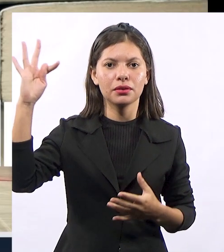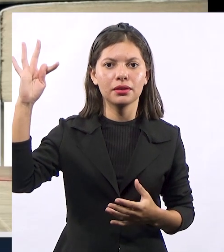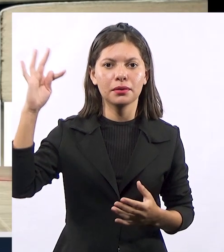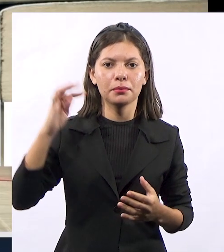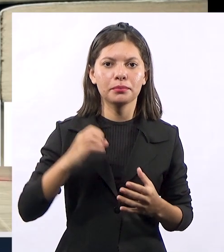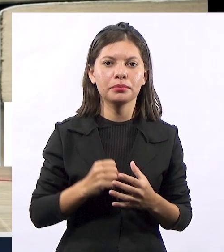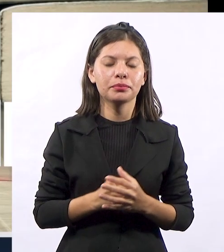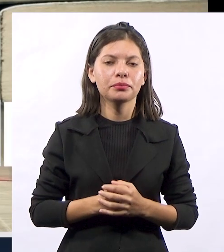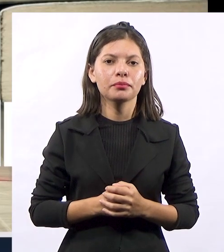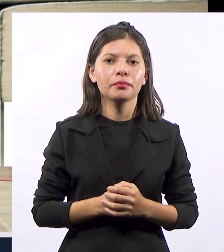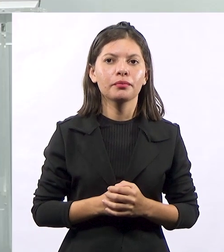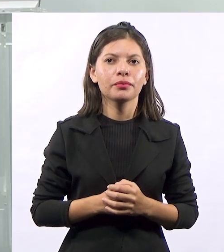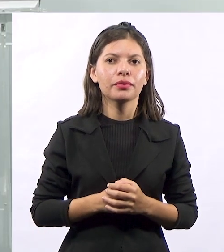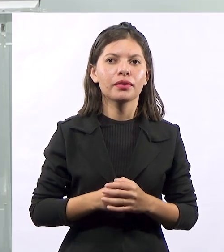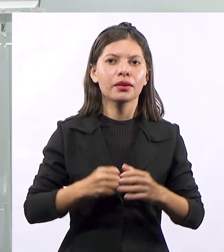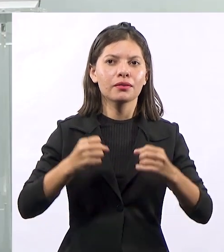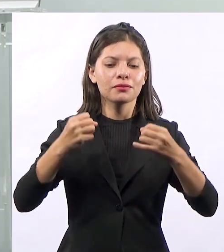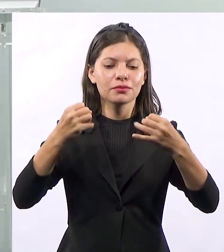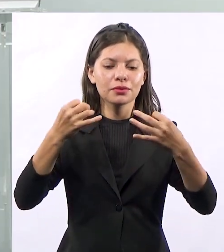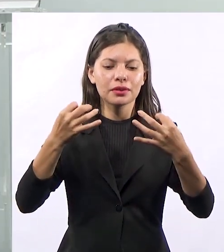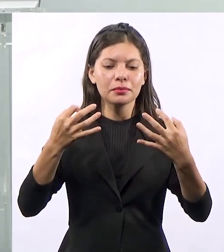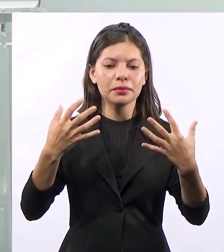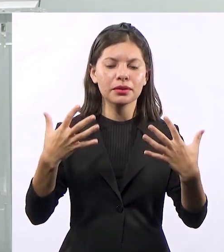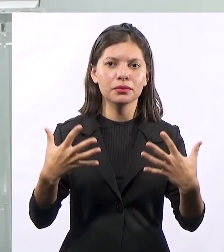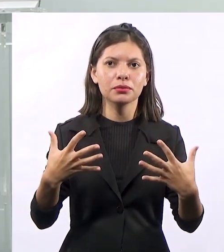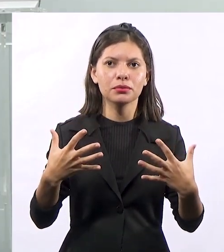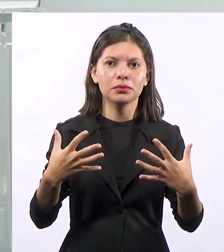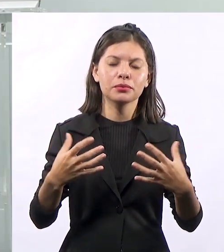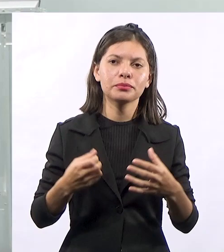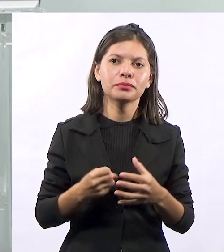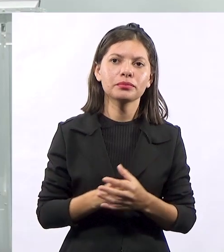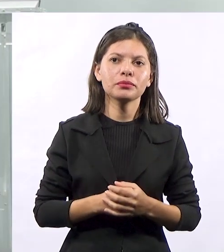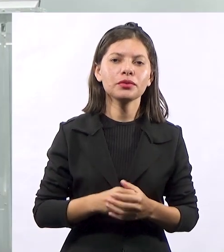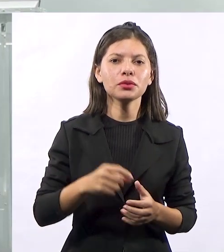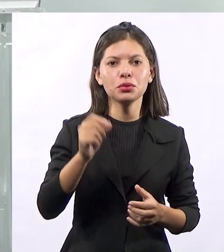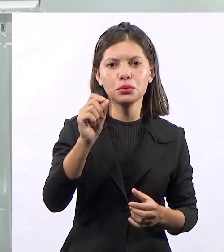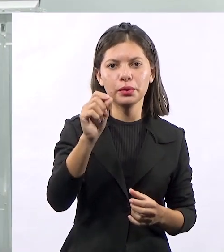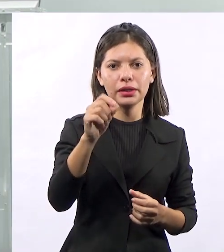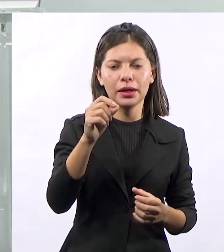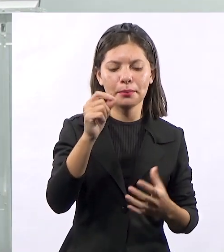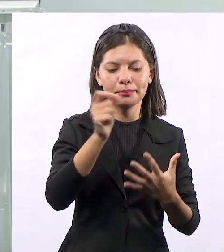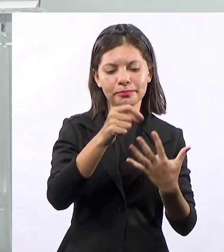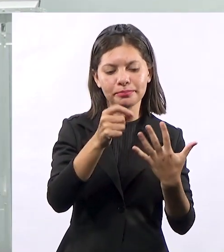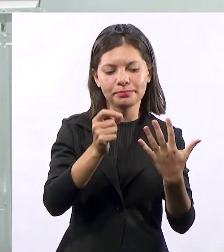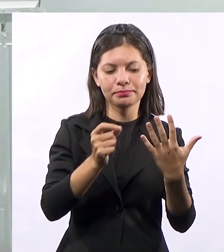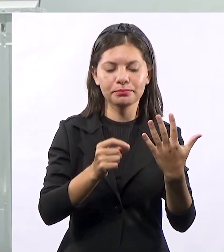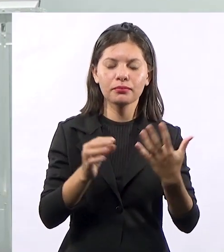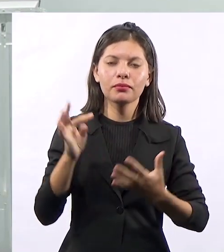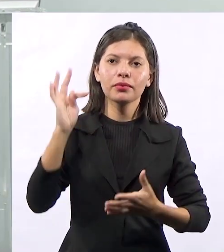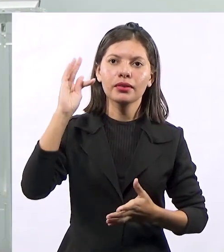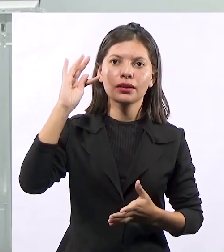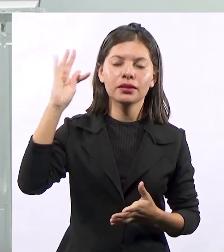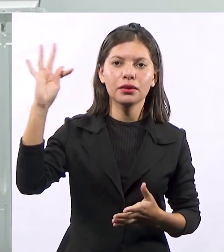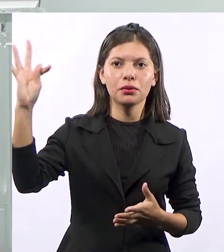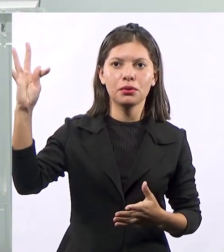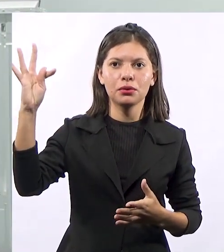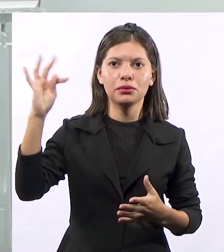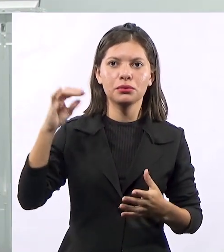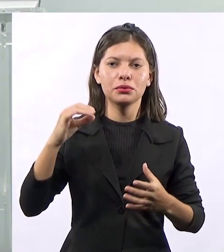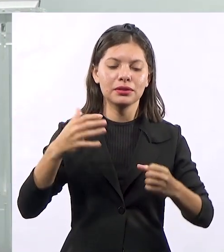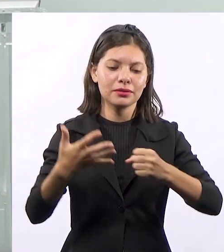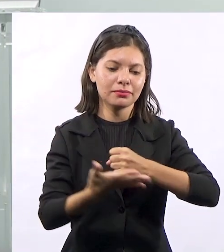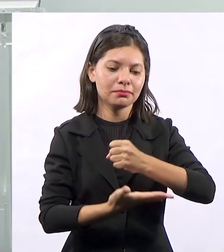os fundamentos. O próprio nome diz, fundamentação teórica, são os elementos teóricos que te dão